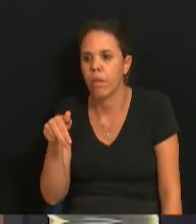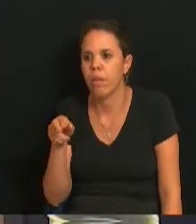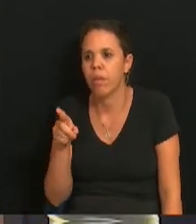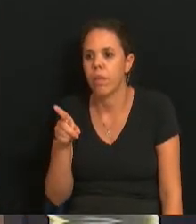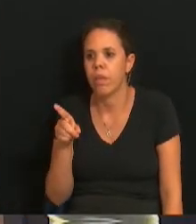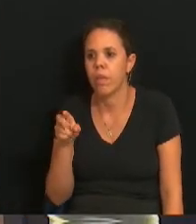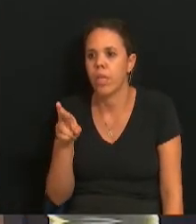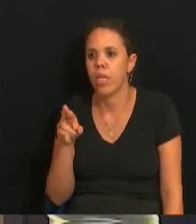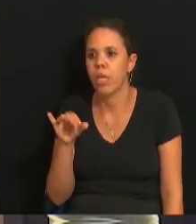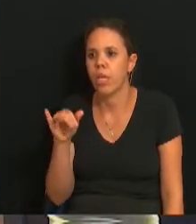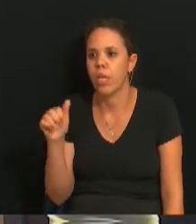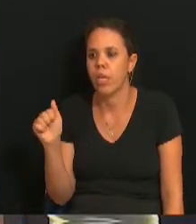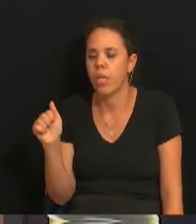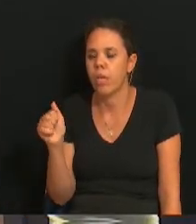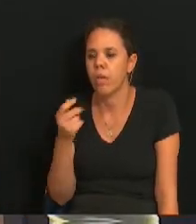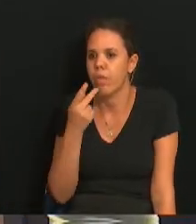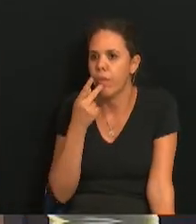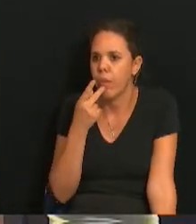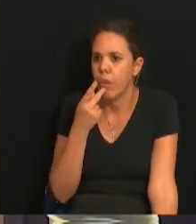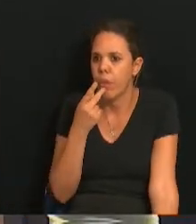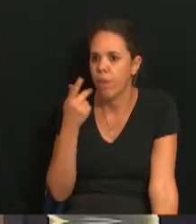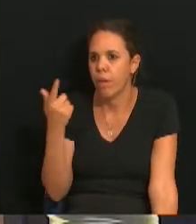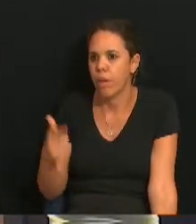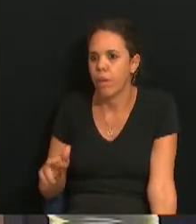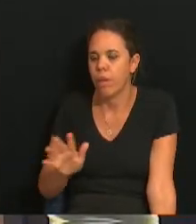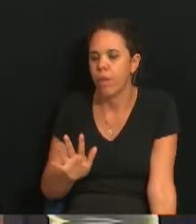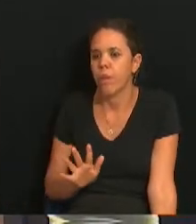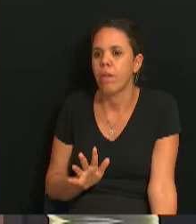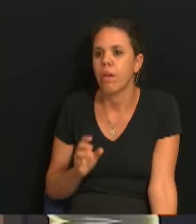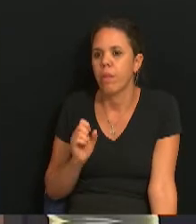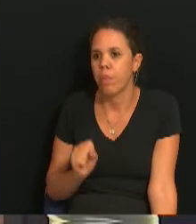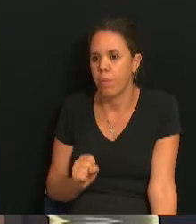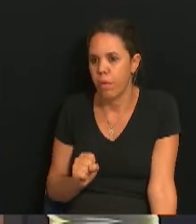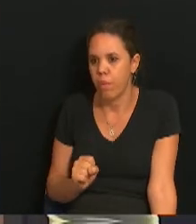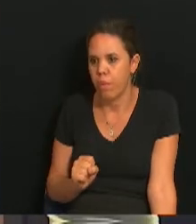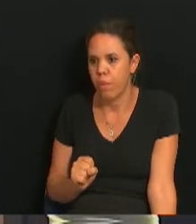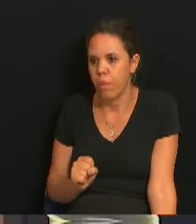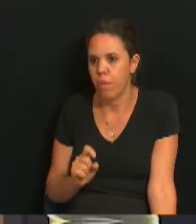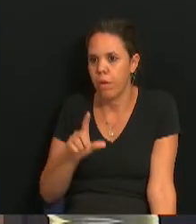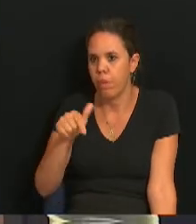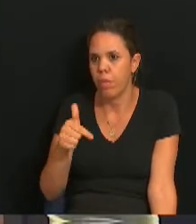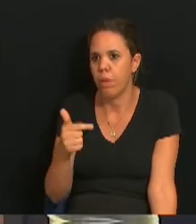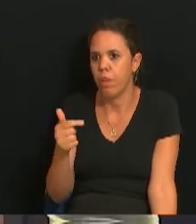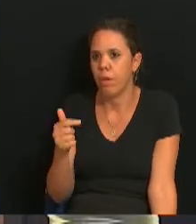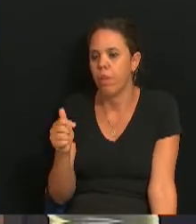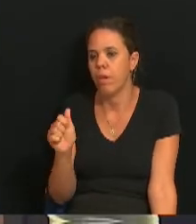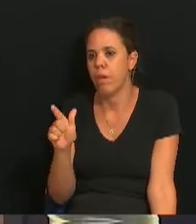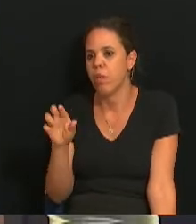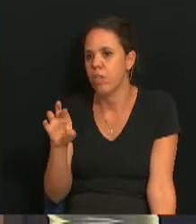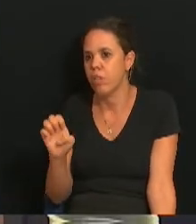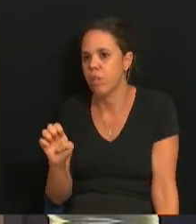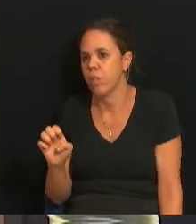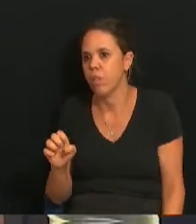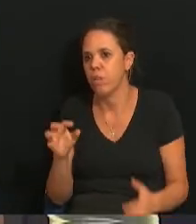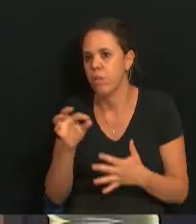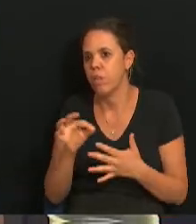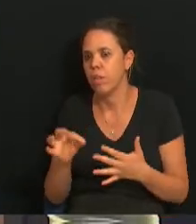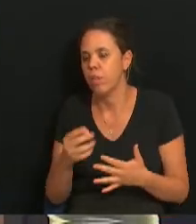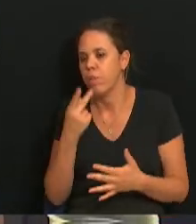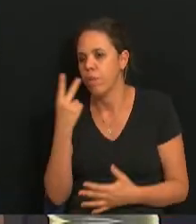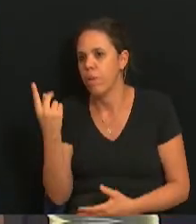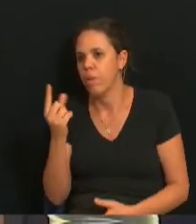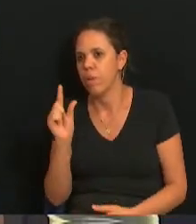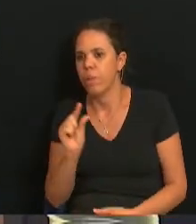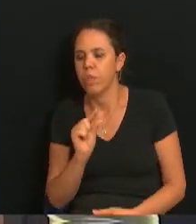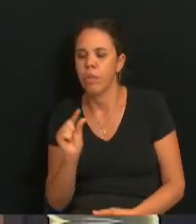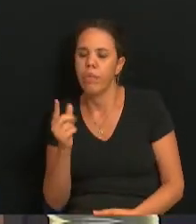Porque como ela ficou no meio, para ela não ficar no meio de novo, pode ser ela? E depois o doutor Alexandre, depois o Augusto e a